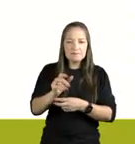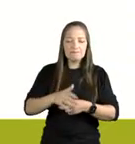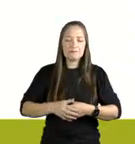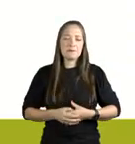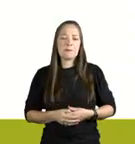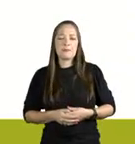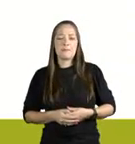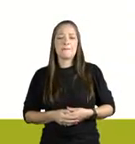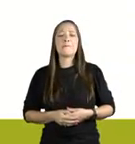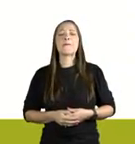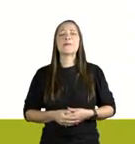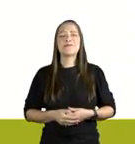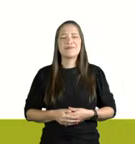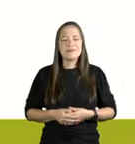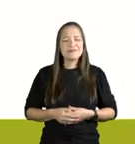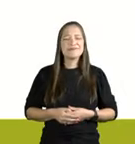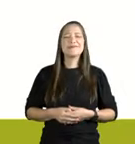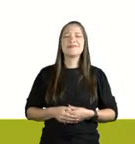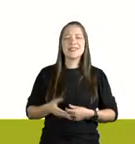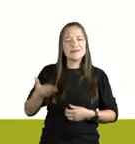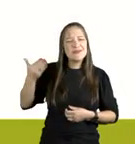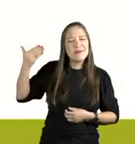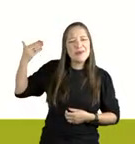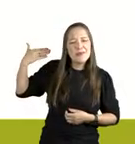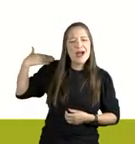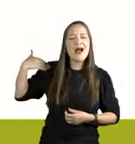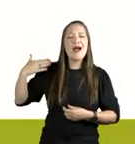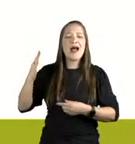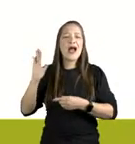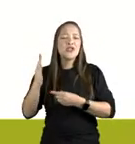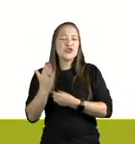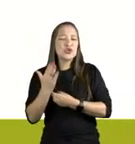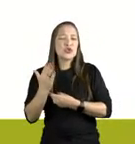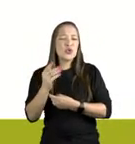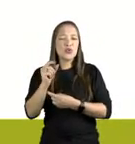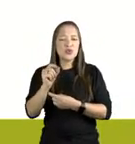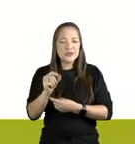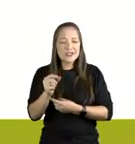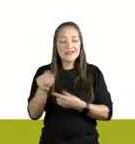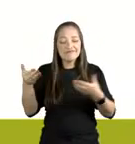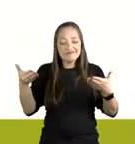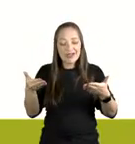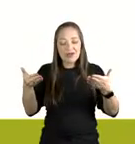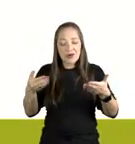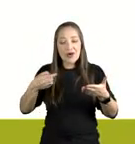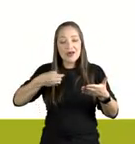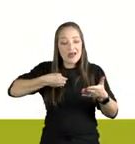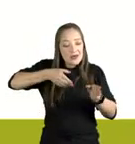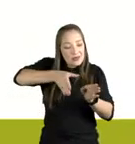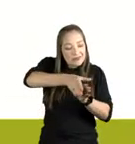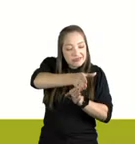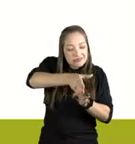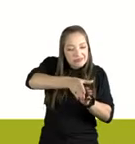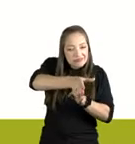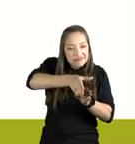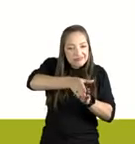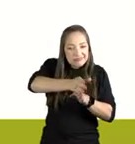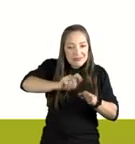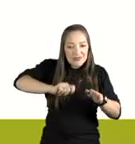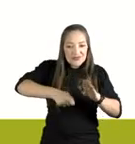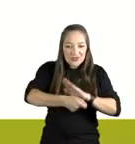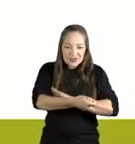Tudo isso contribuiu para quê? Para eu chegar onde estou, que é sendo assessor de investimentos. Tá?